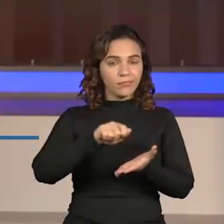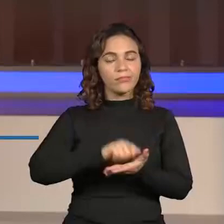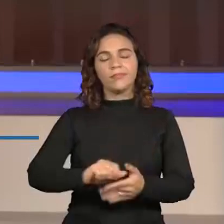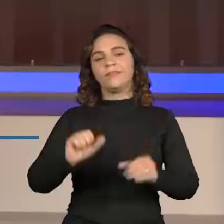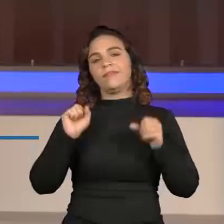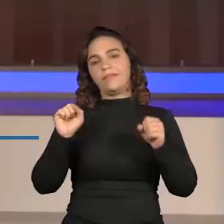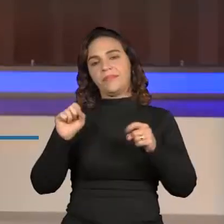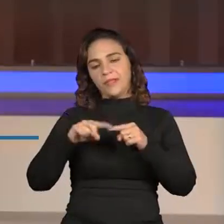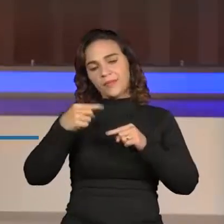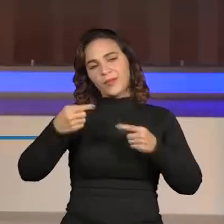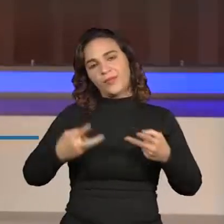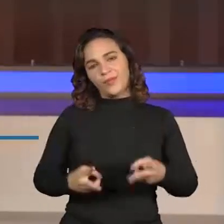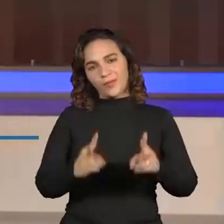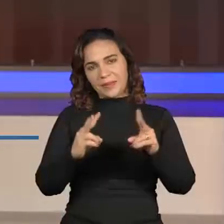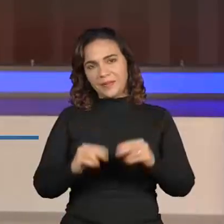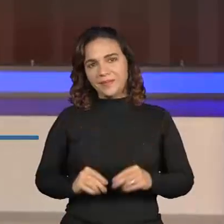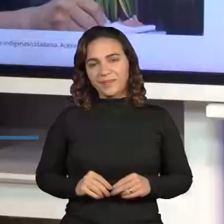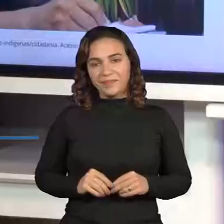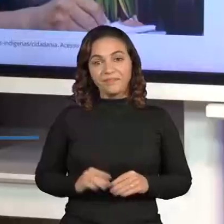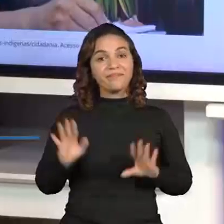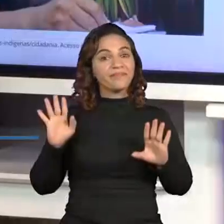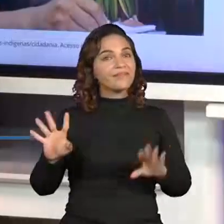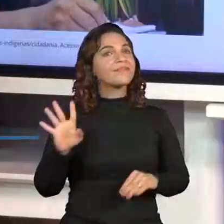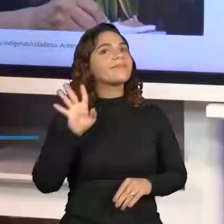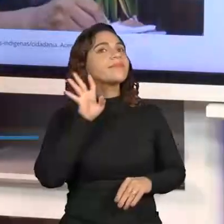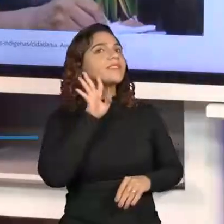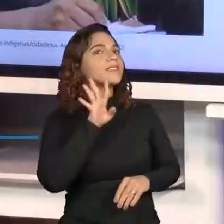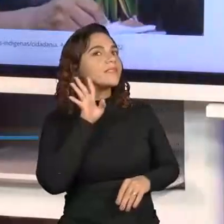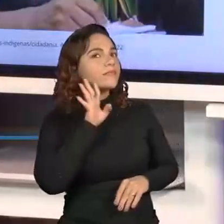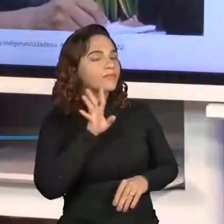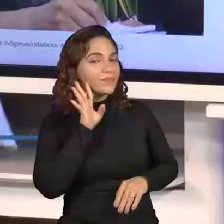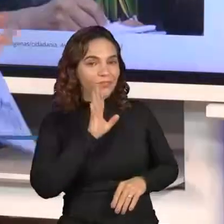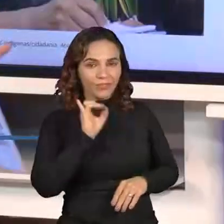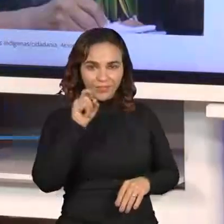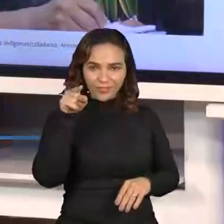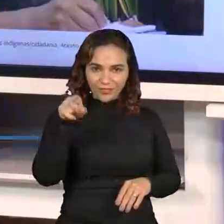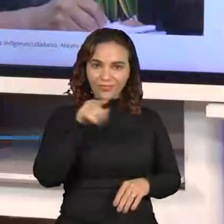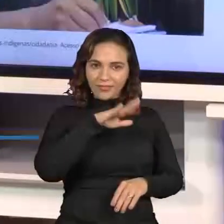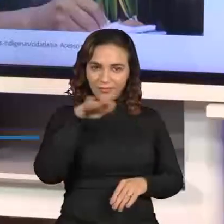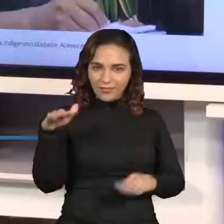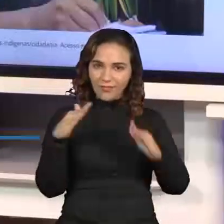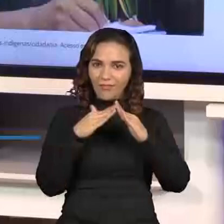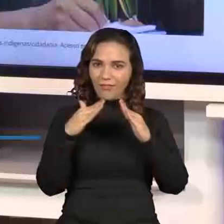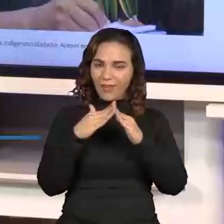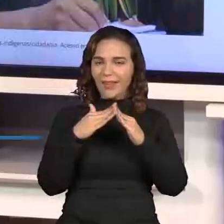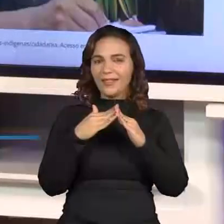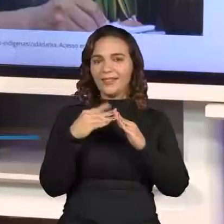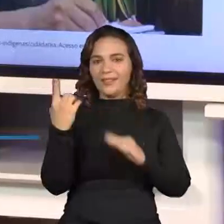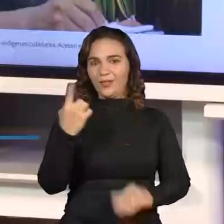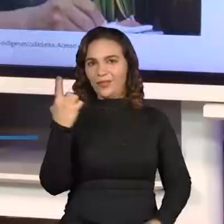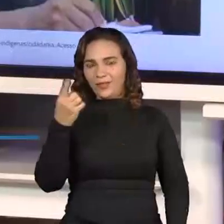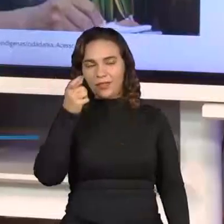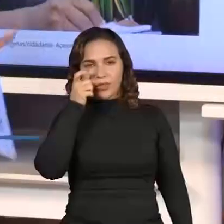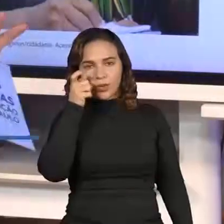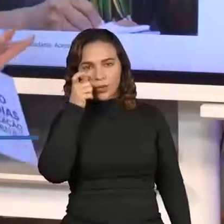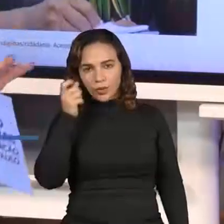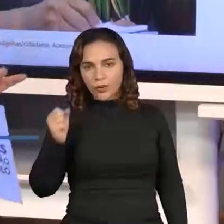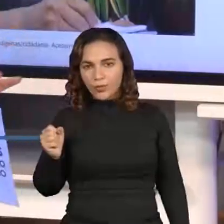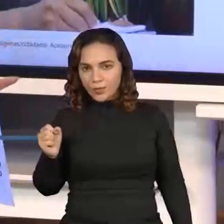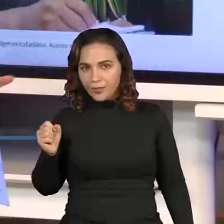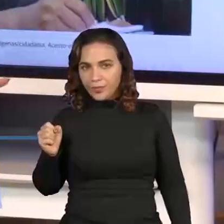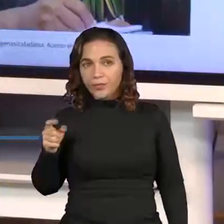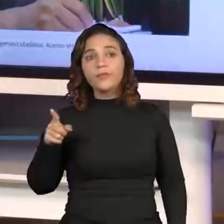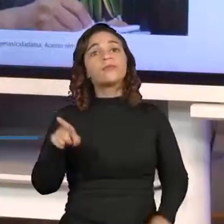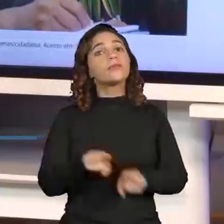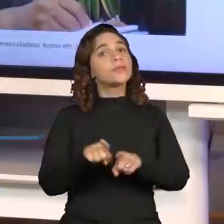dar continuidade. O legal, e se você for aluno e estiver sozinho assistindo, o que acontece?